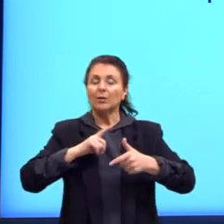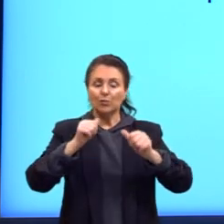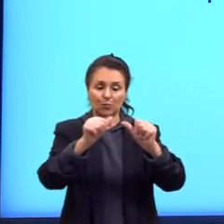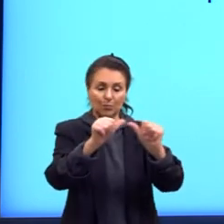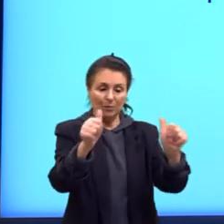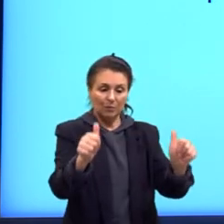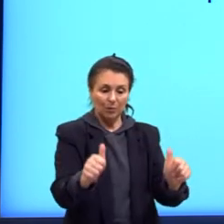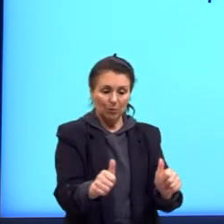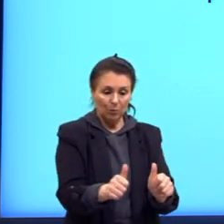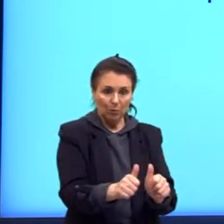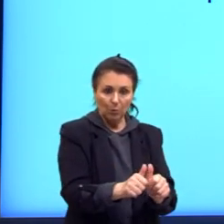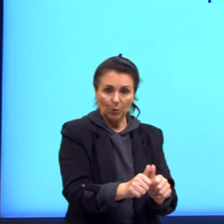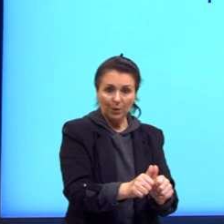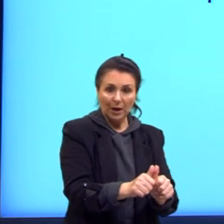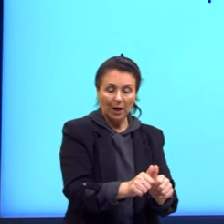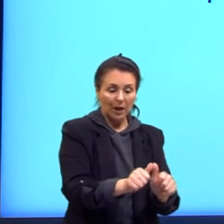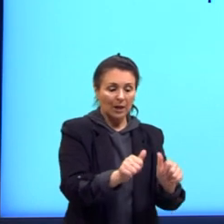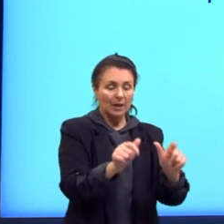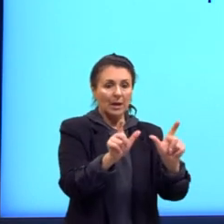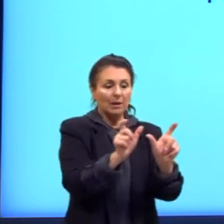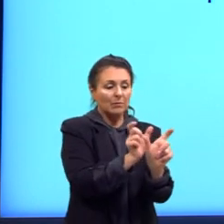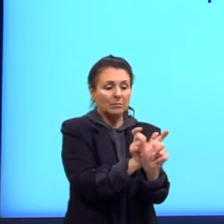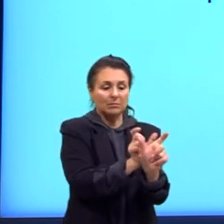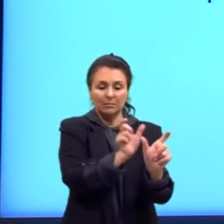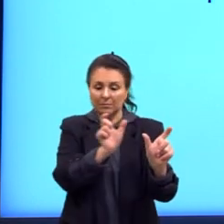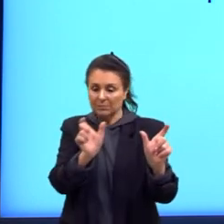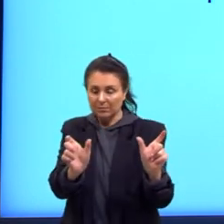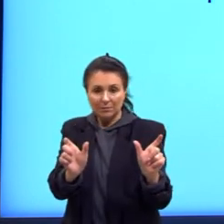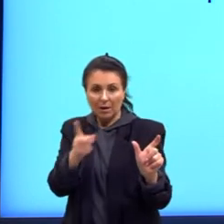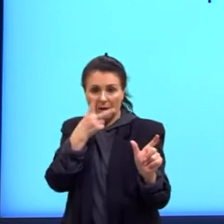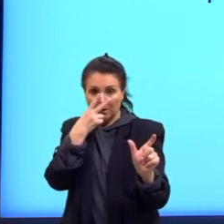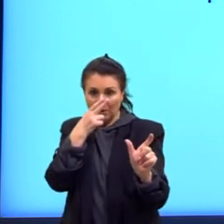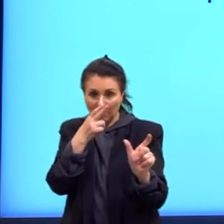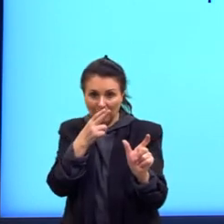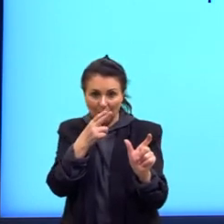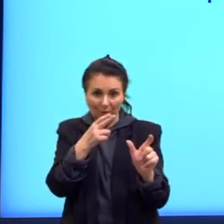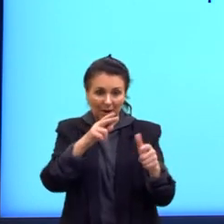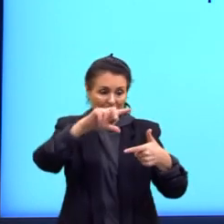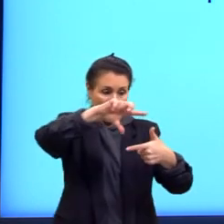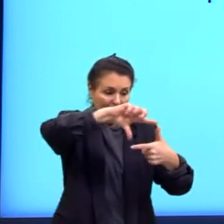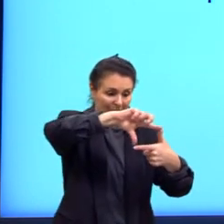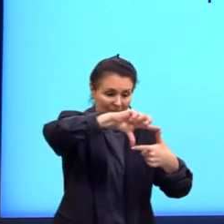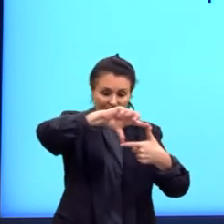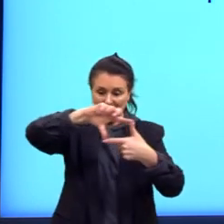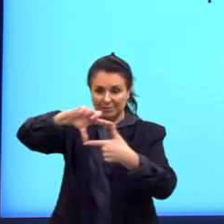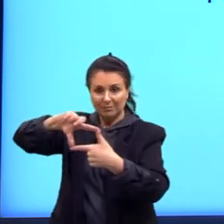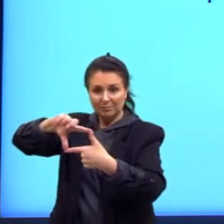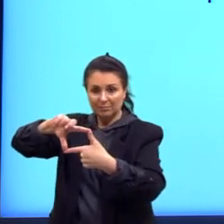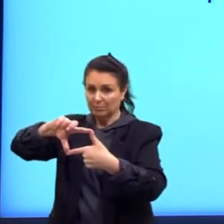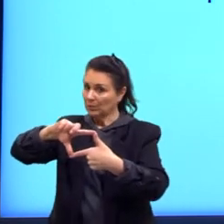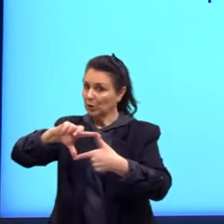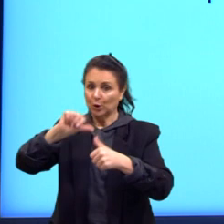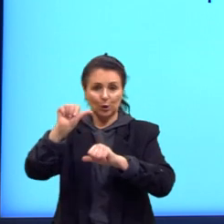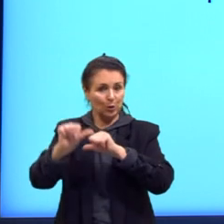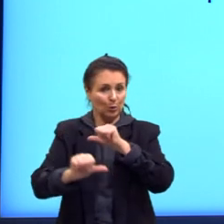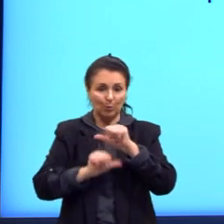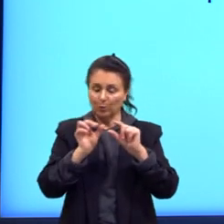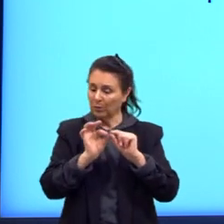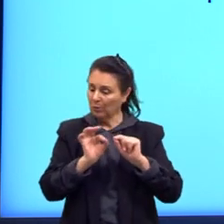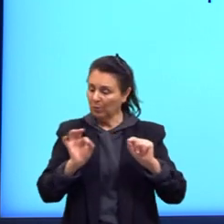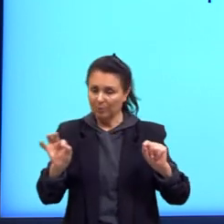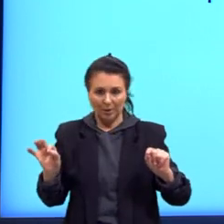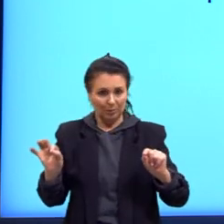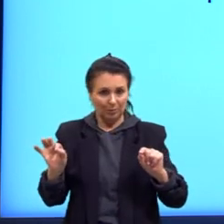figura em outra figura geometricamente igual ou seja ela não altera o comprimento dos segmentos da